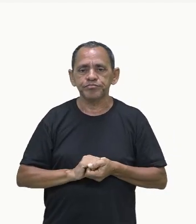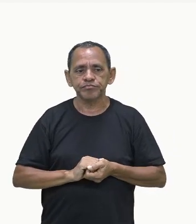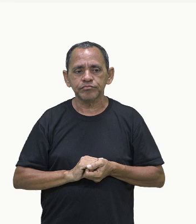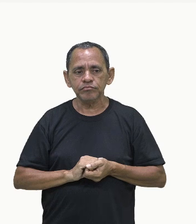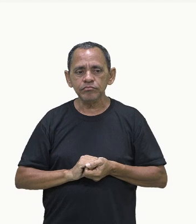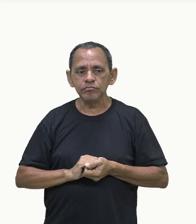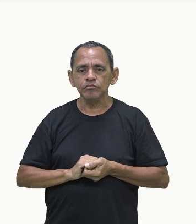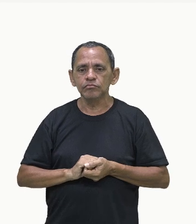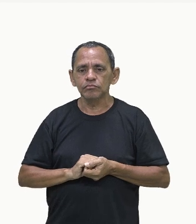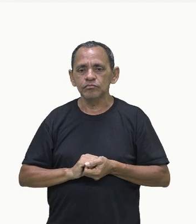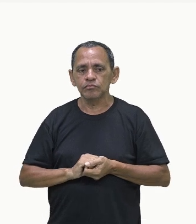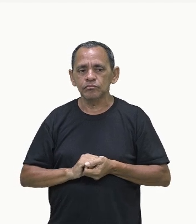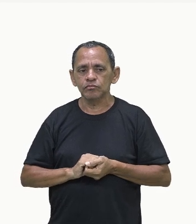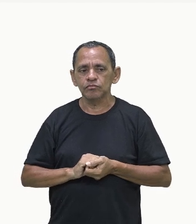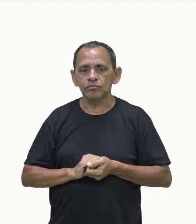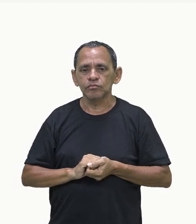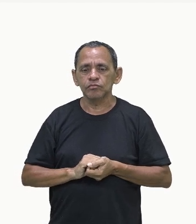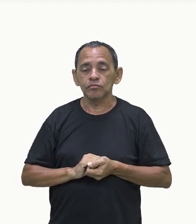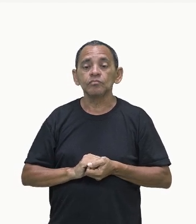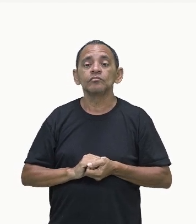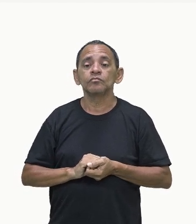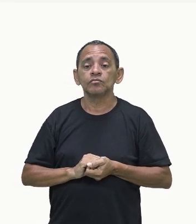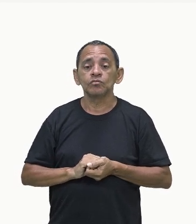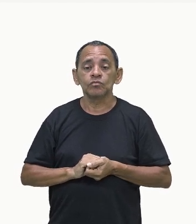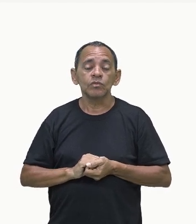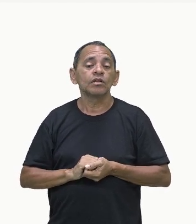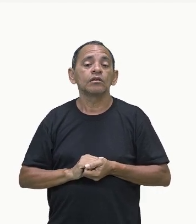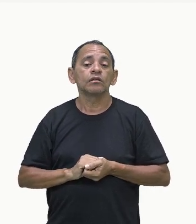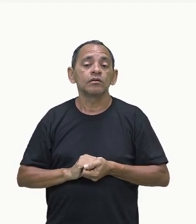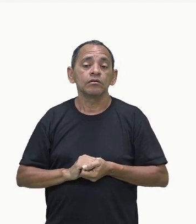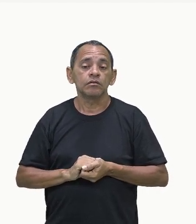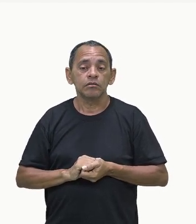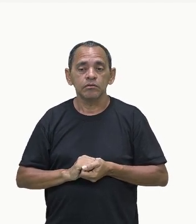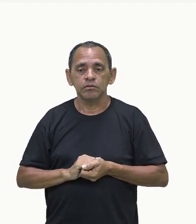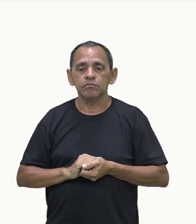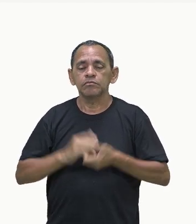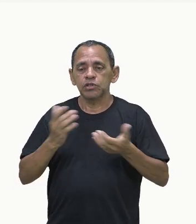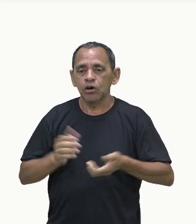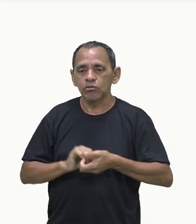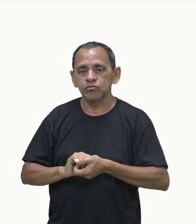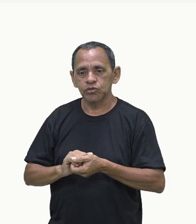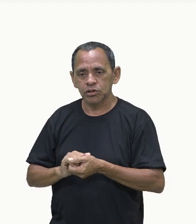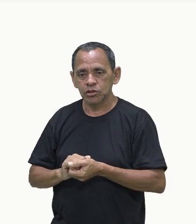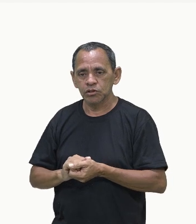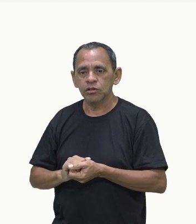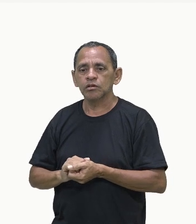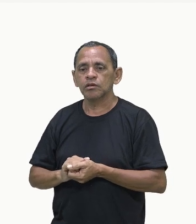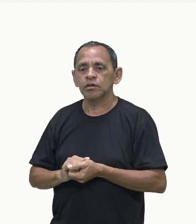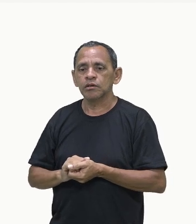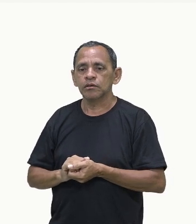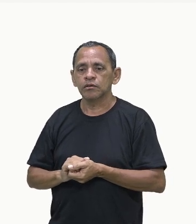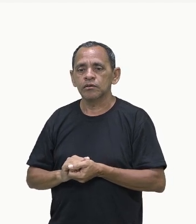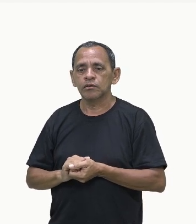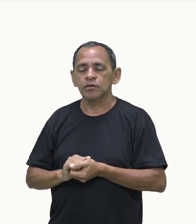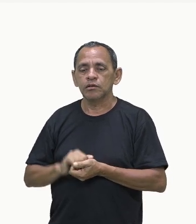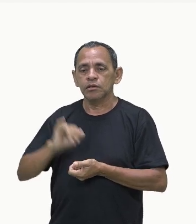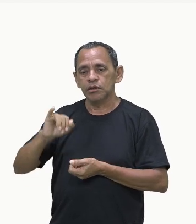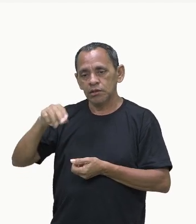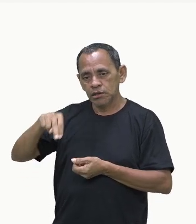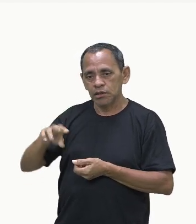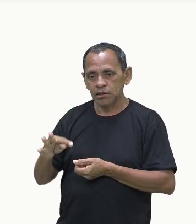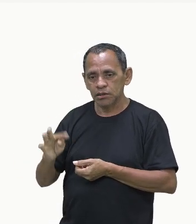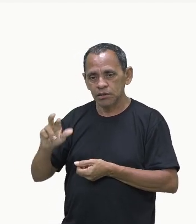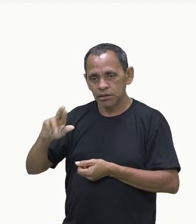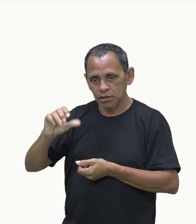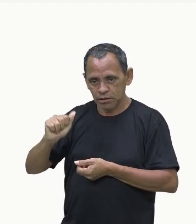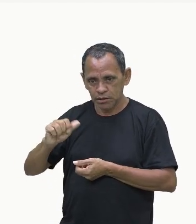da célula e do meio intracelular é dentro da célula, tá? Também temos ali o reconhecimento